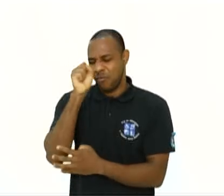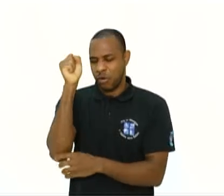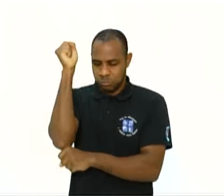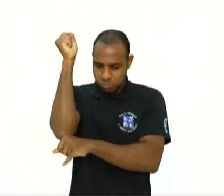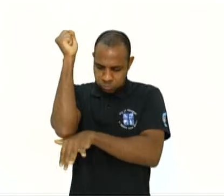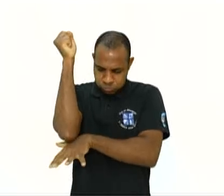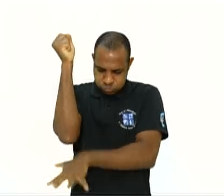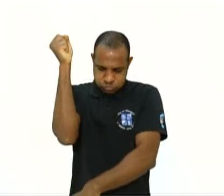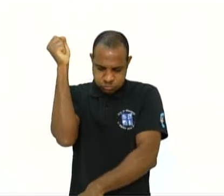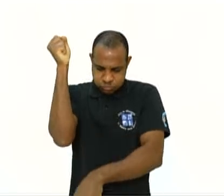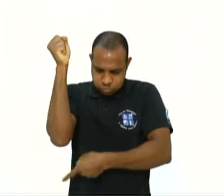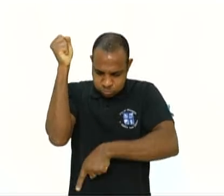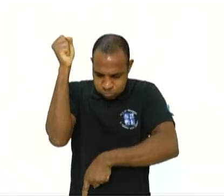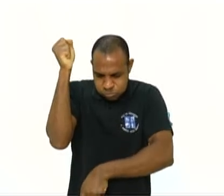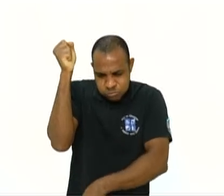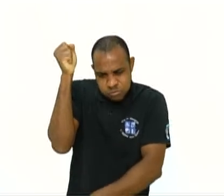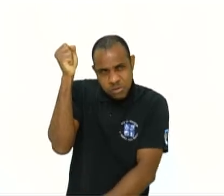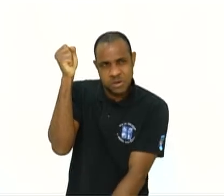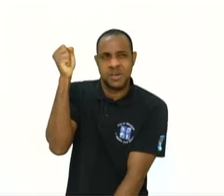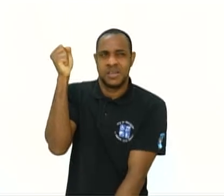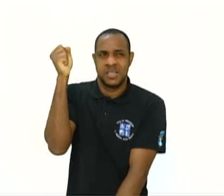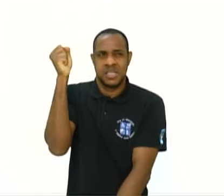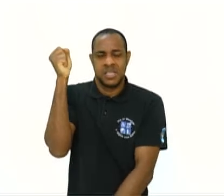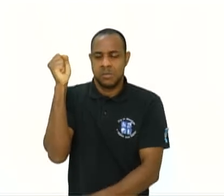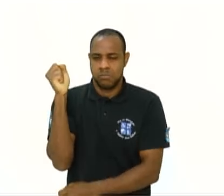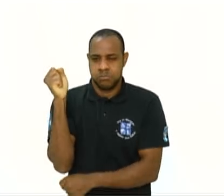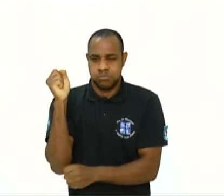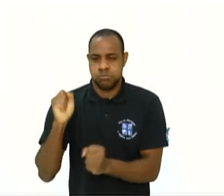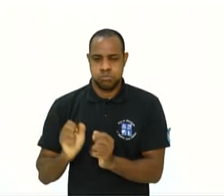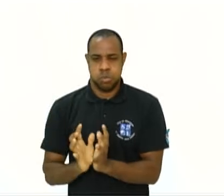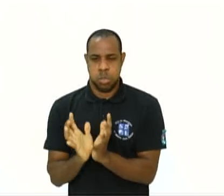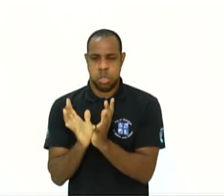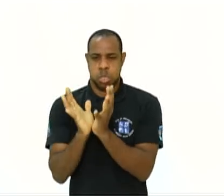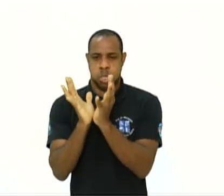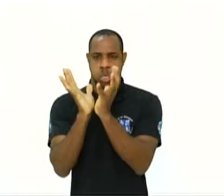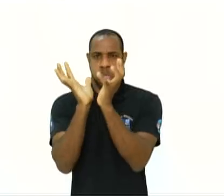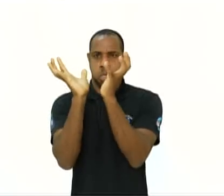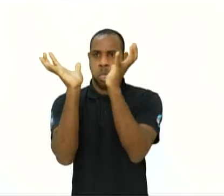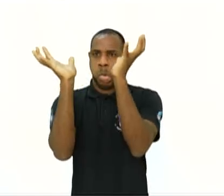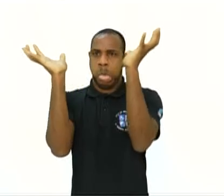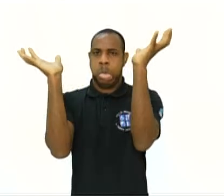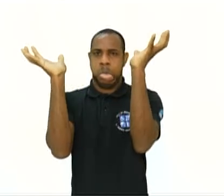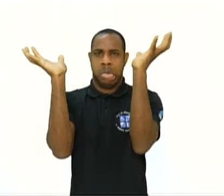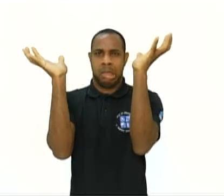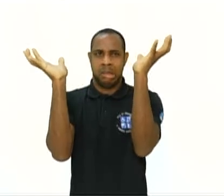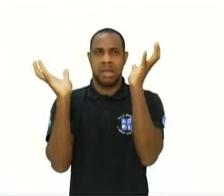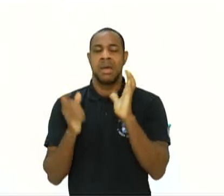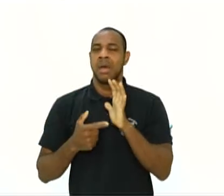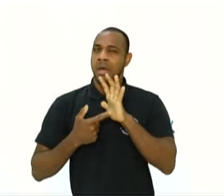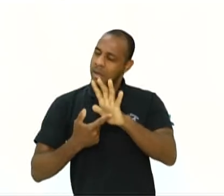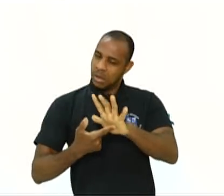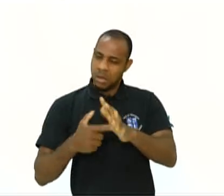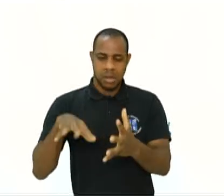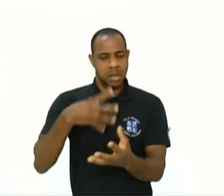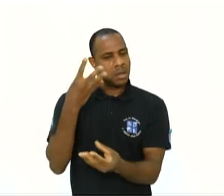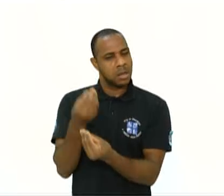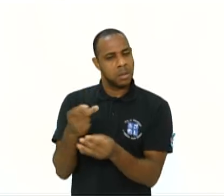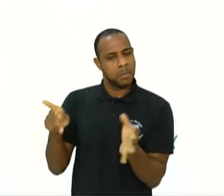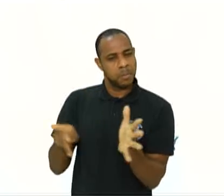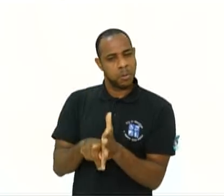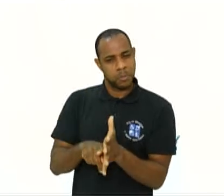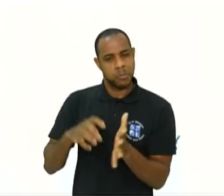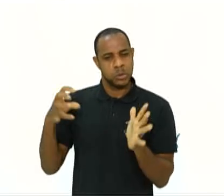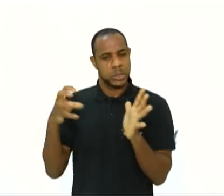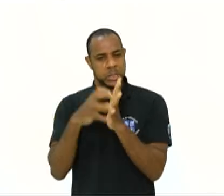raízes profundas e que fica muito grande também essa árvore. Então, ela é o símbolo da arte áfrica, né? Da